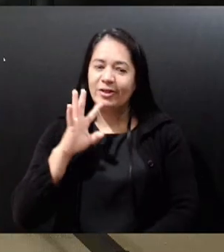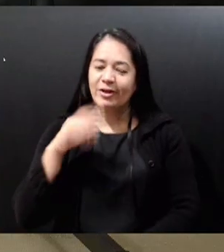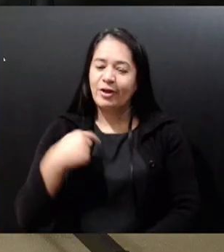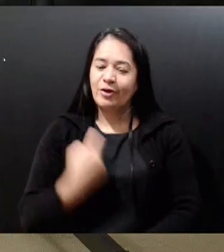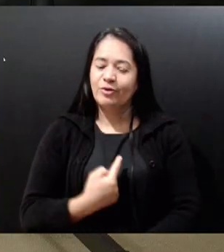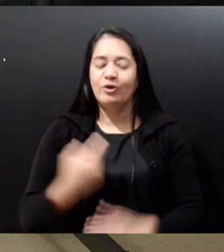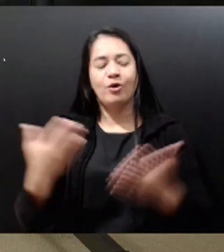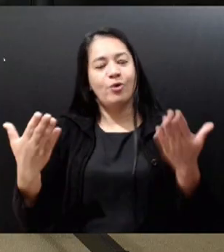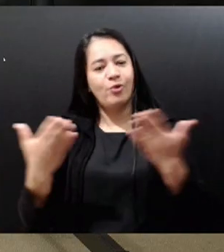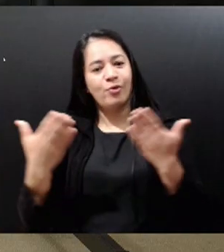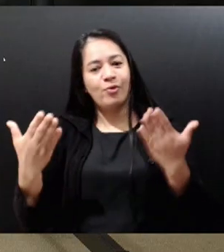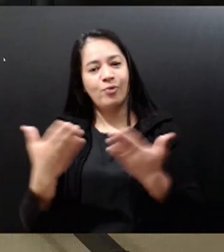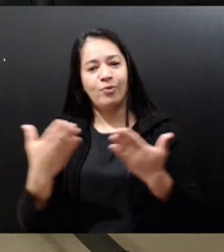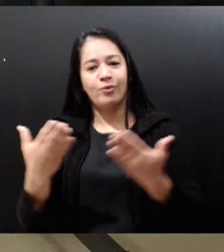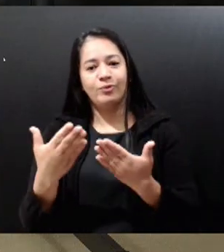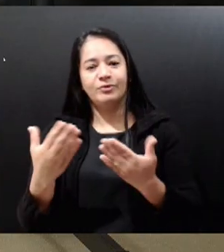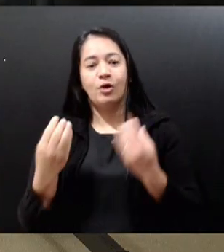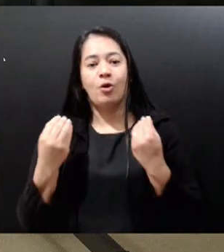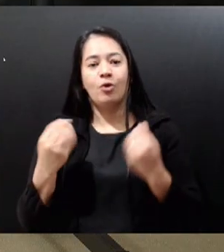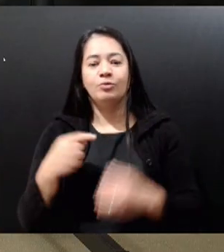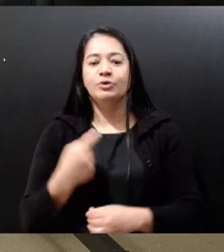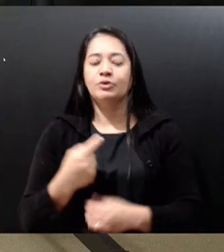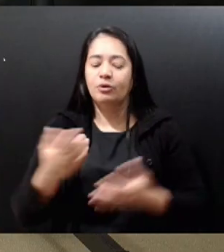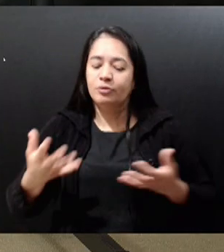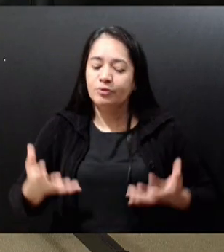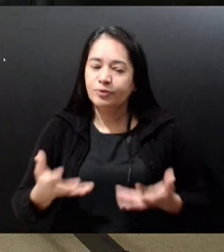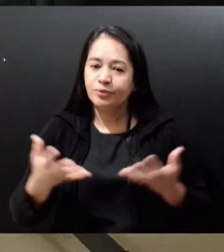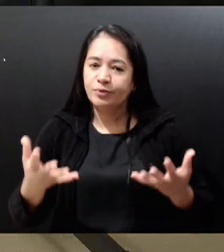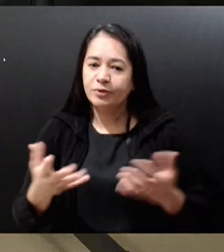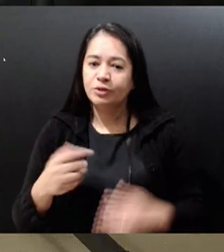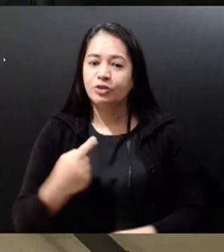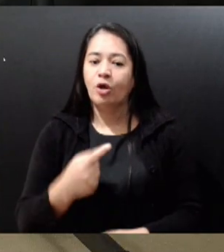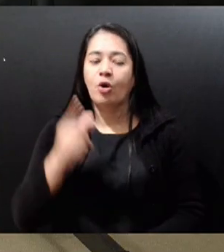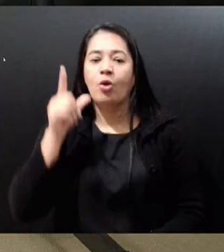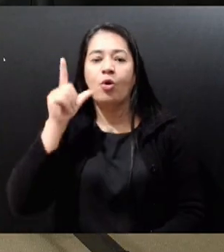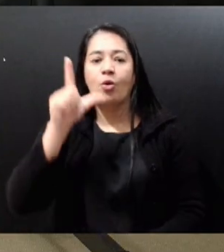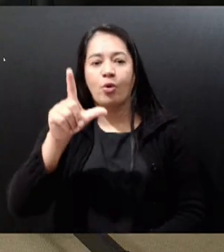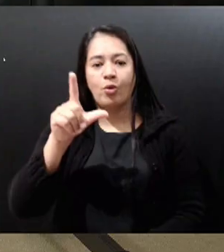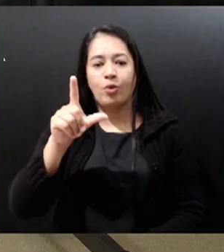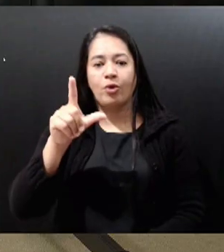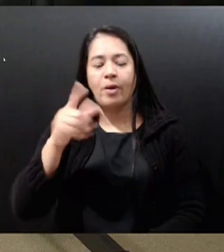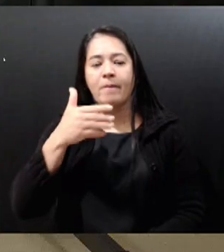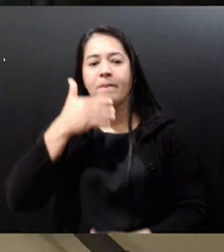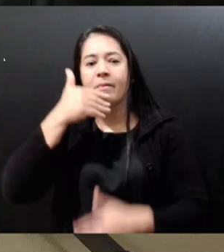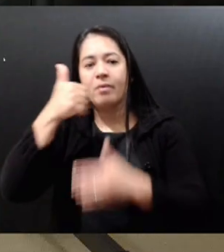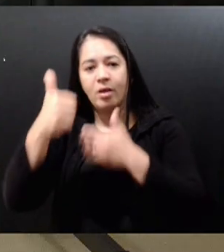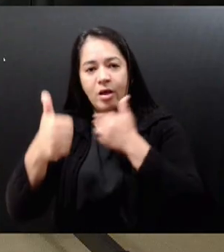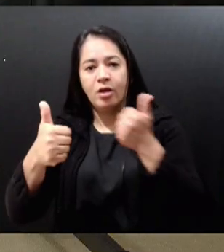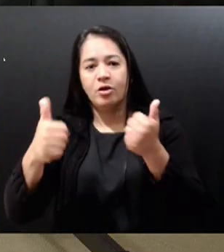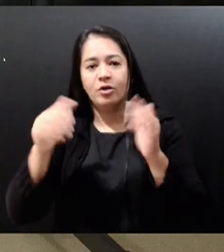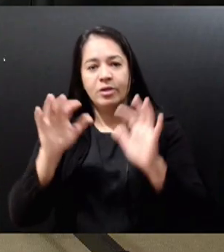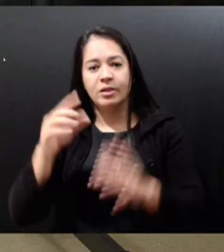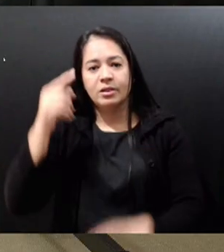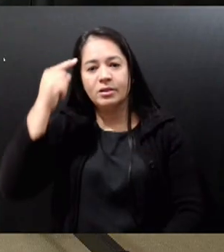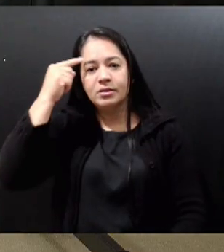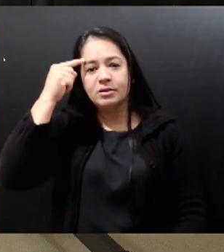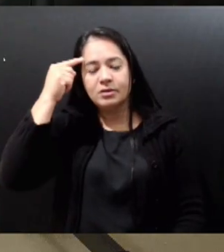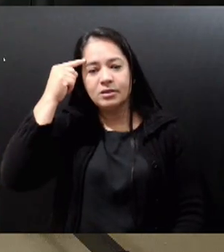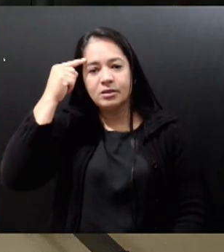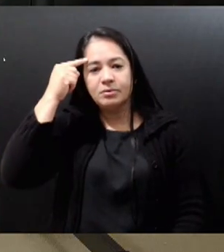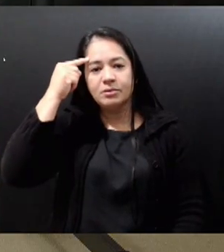Como que a gente contribuiu, né, para a gente poder melhorar esse pensamento, melhorar o